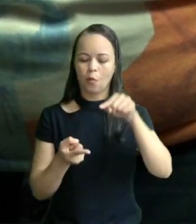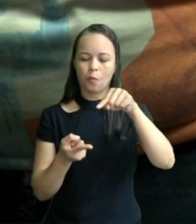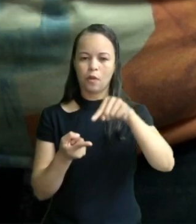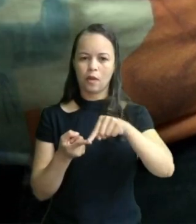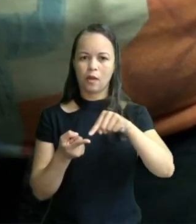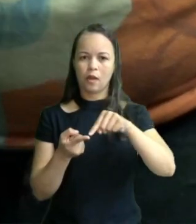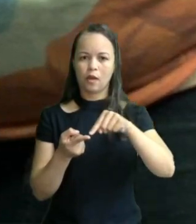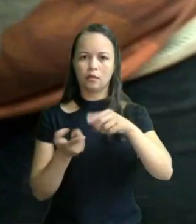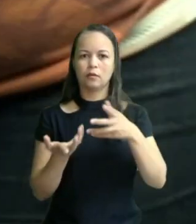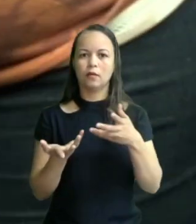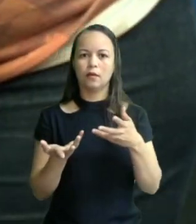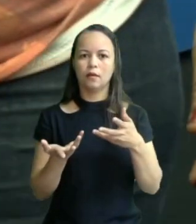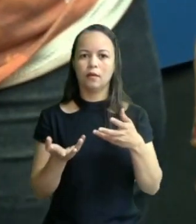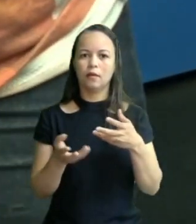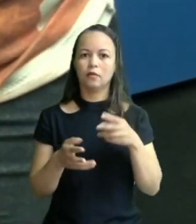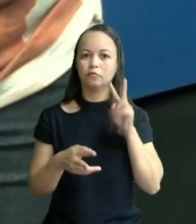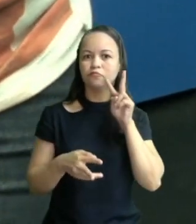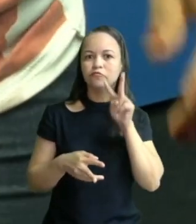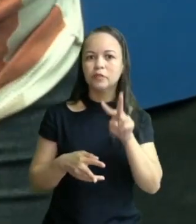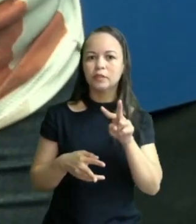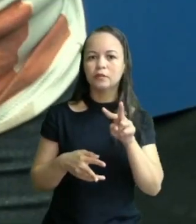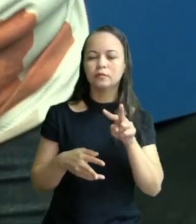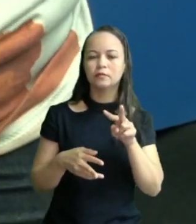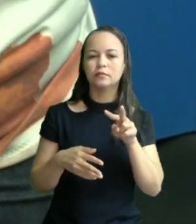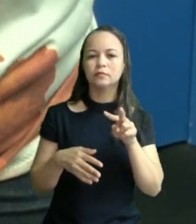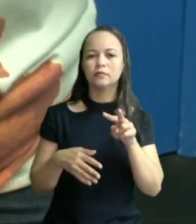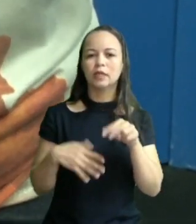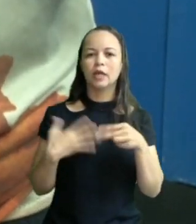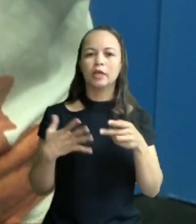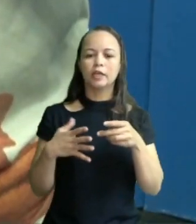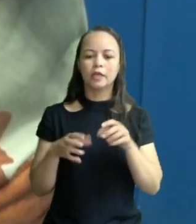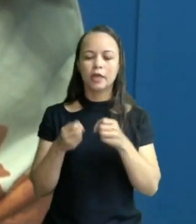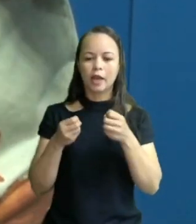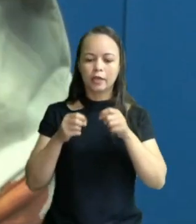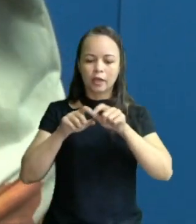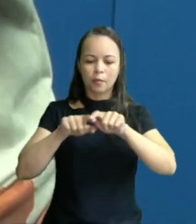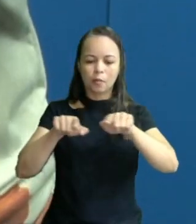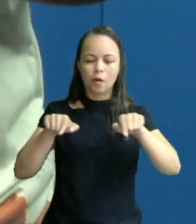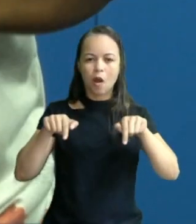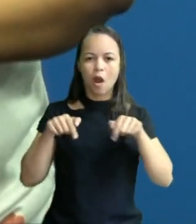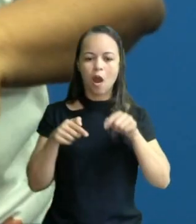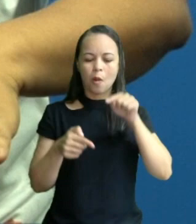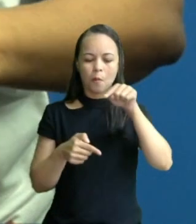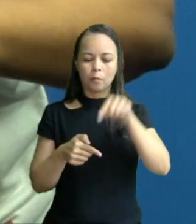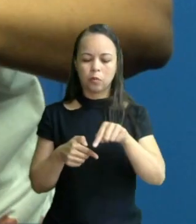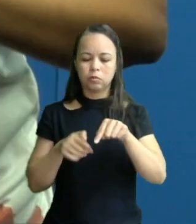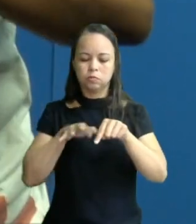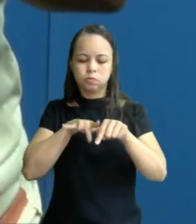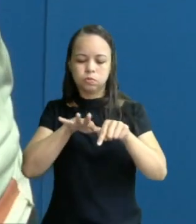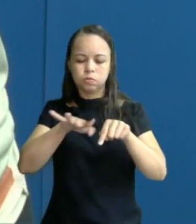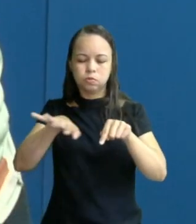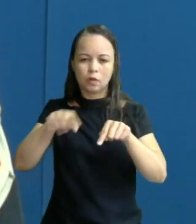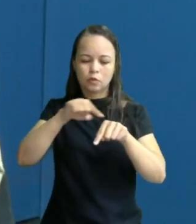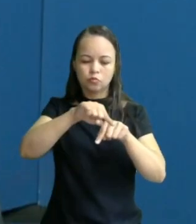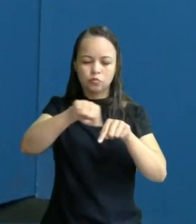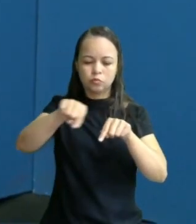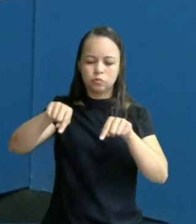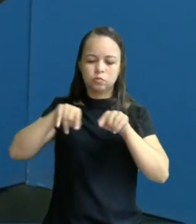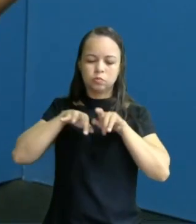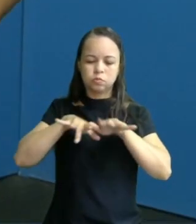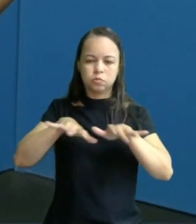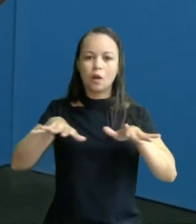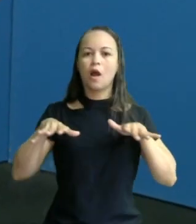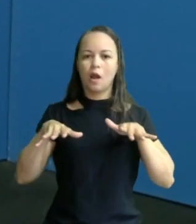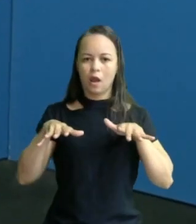Vocês viram que aí quebrou a tensão, ó. e todo o orégano que estava se